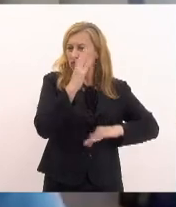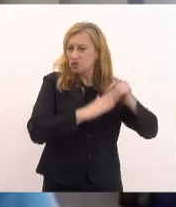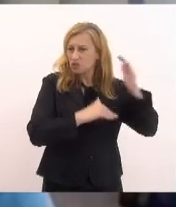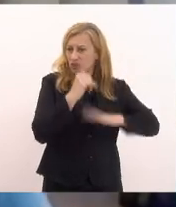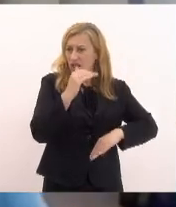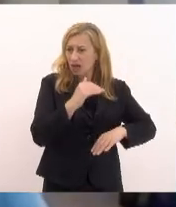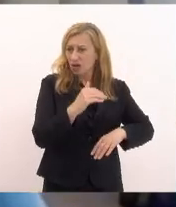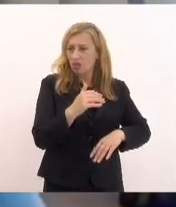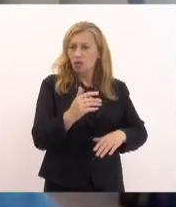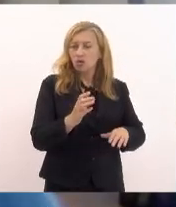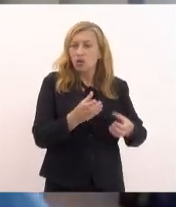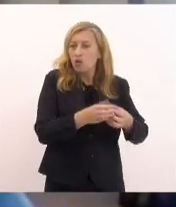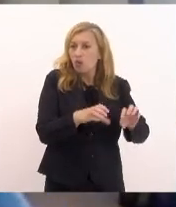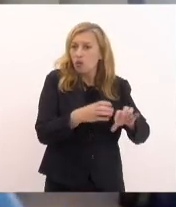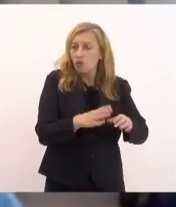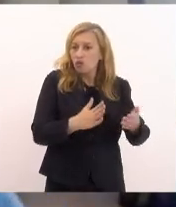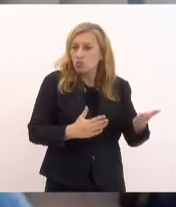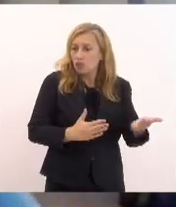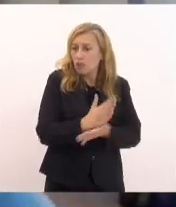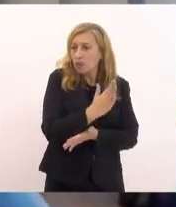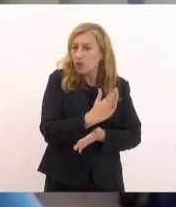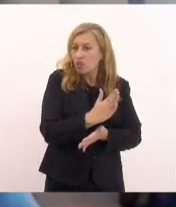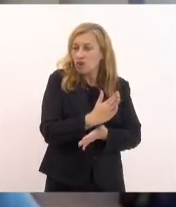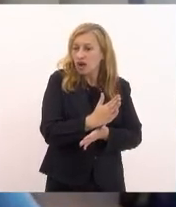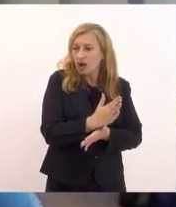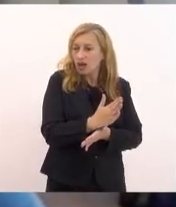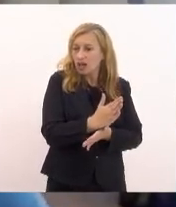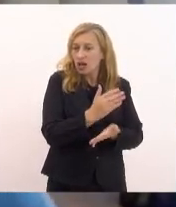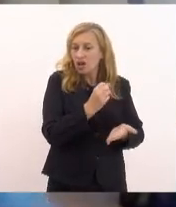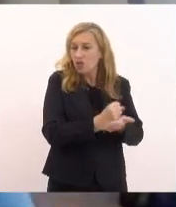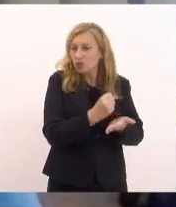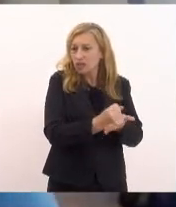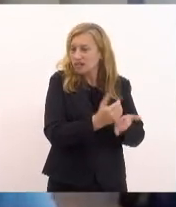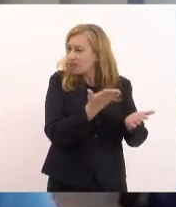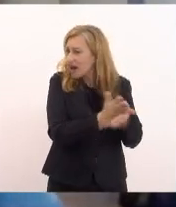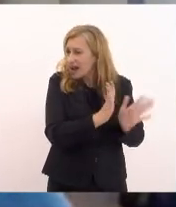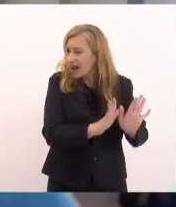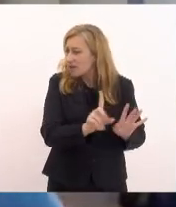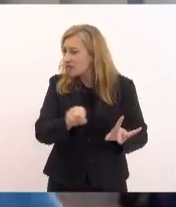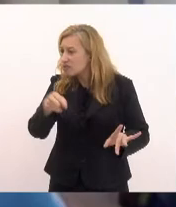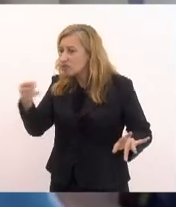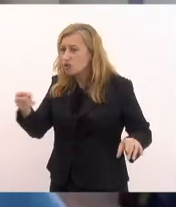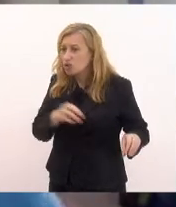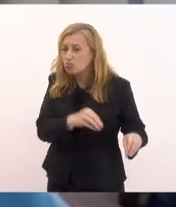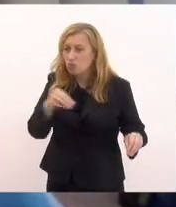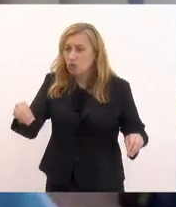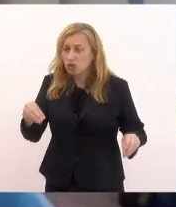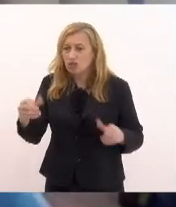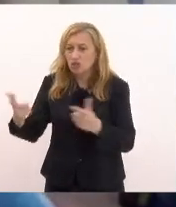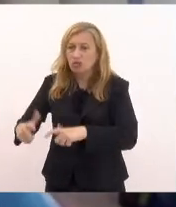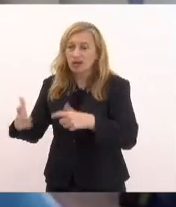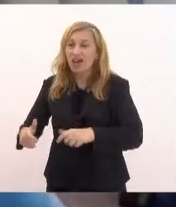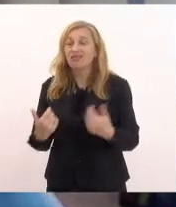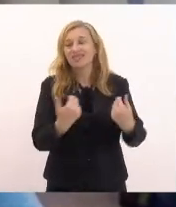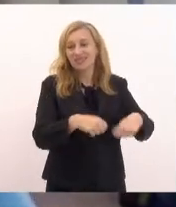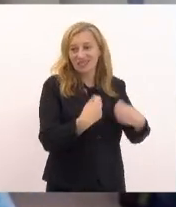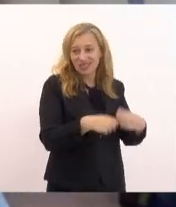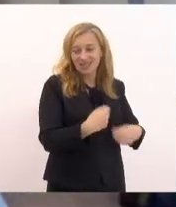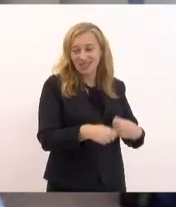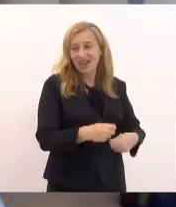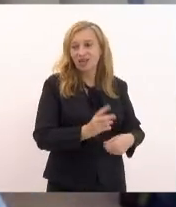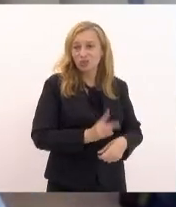no setor privado, rompe seu contrato temporário e a gente tem aí um quadro de carências na rede que se